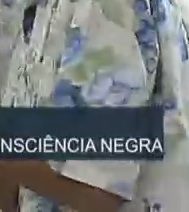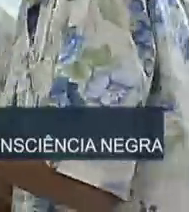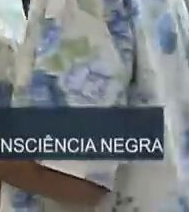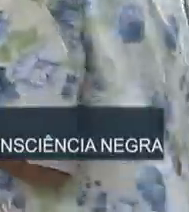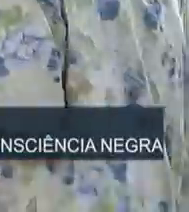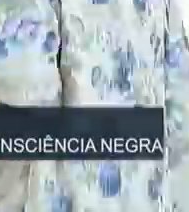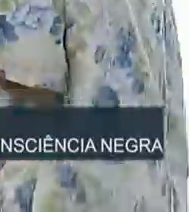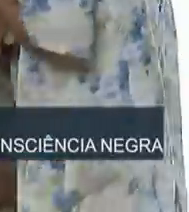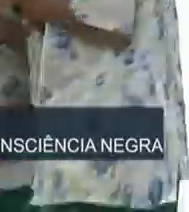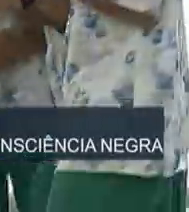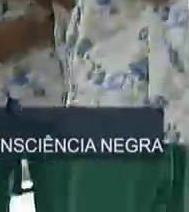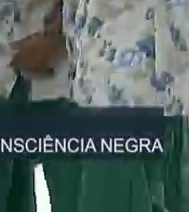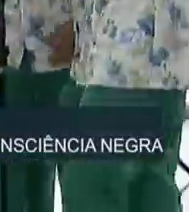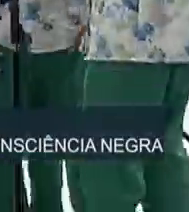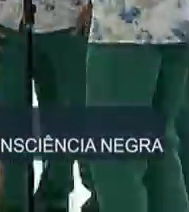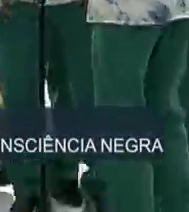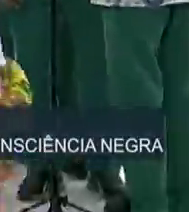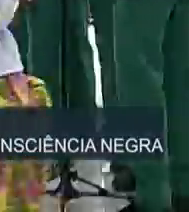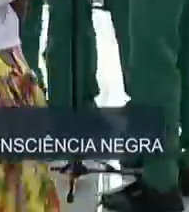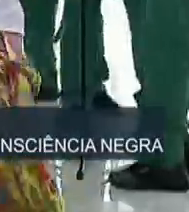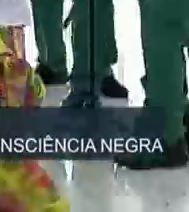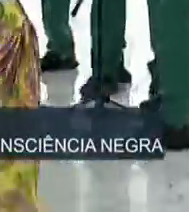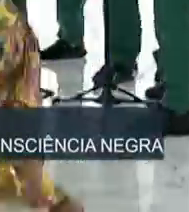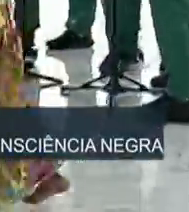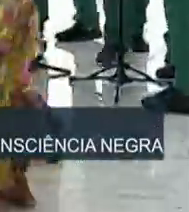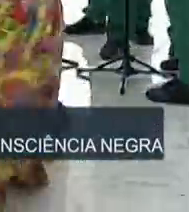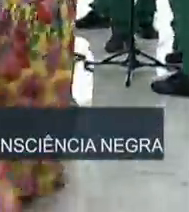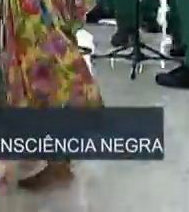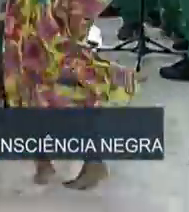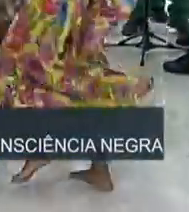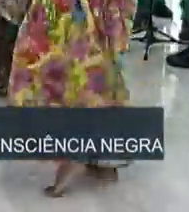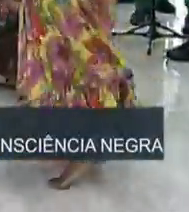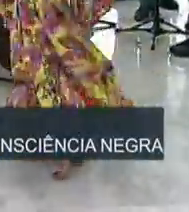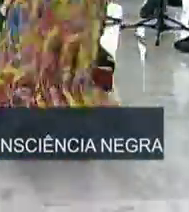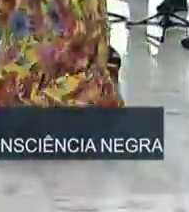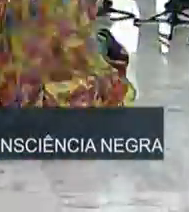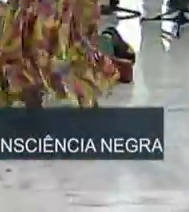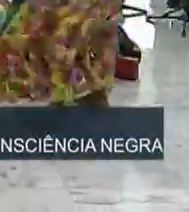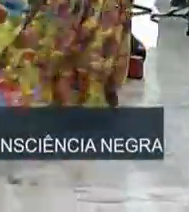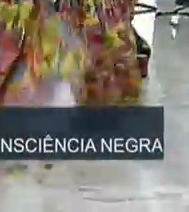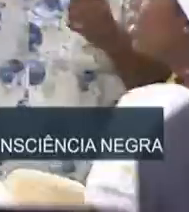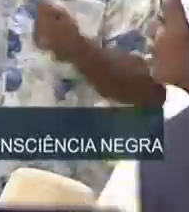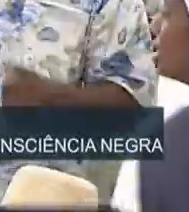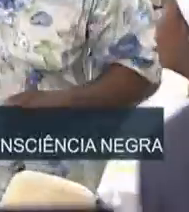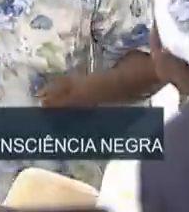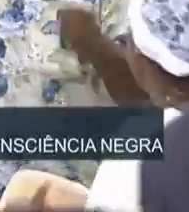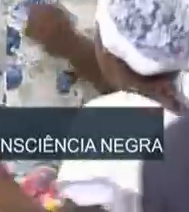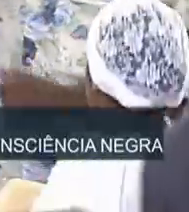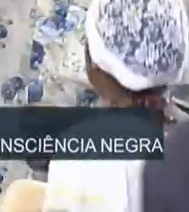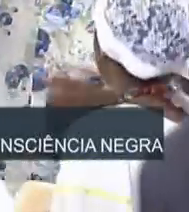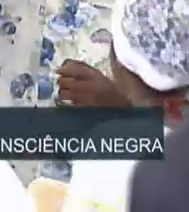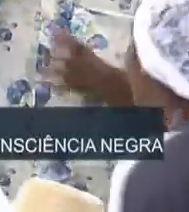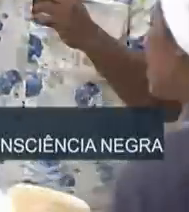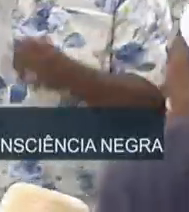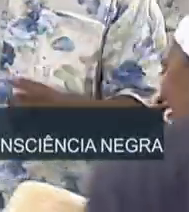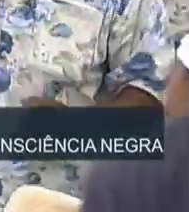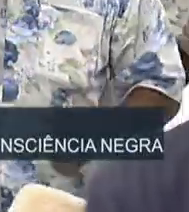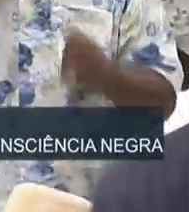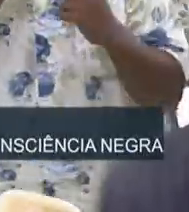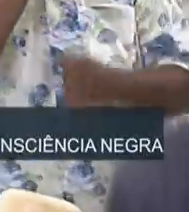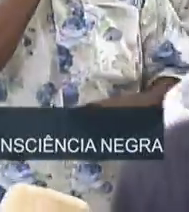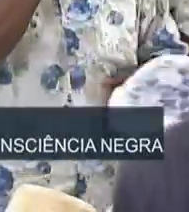bonito Maranhão sou eu terra de T bonito e ba baia